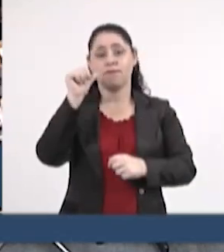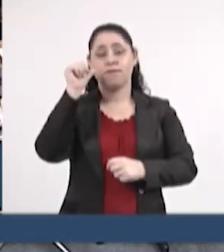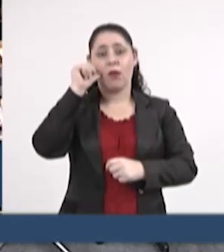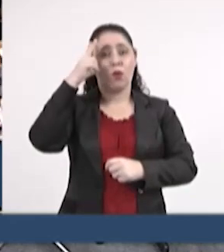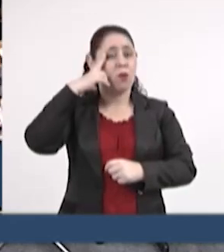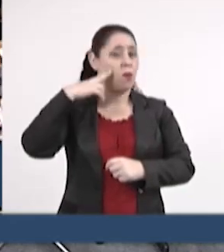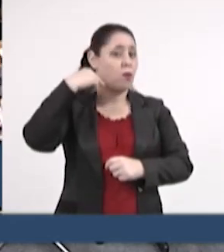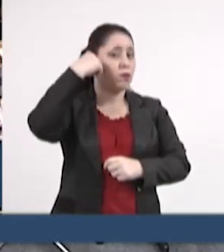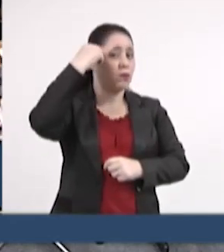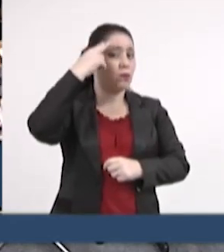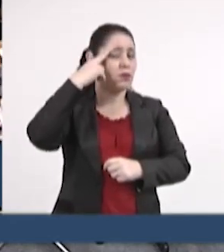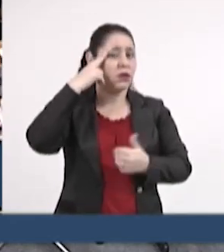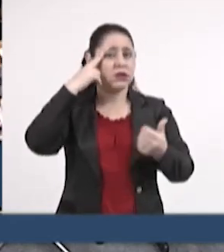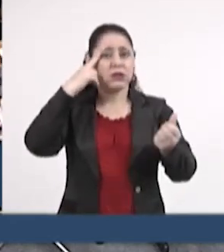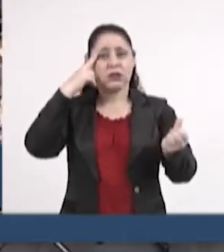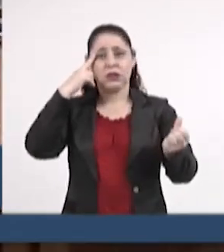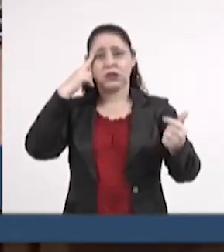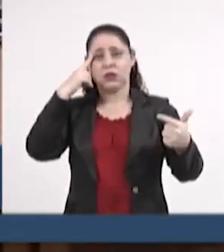mulheres negras.